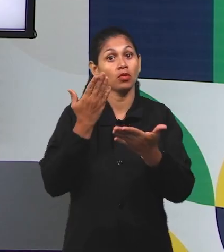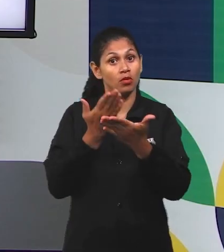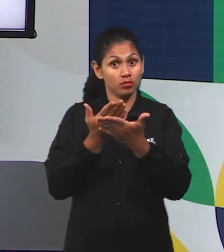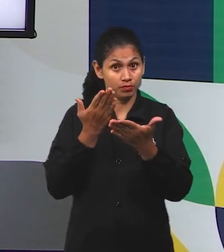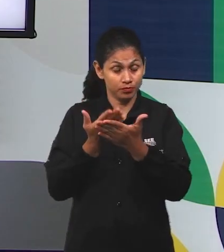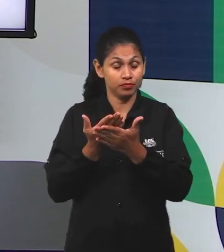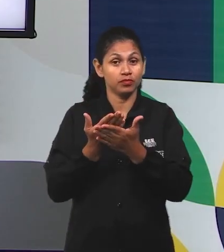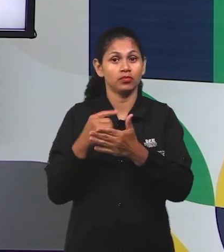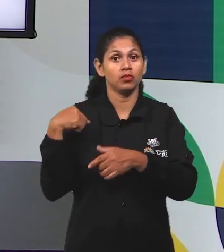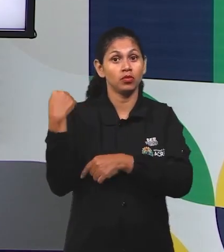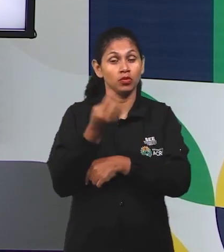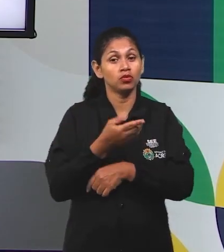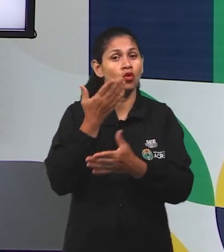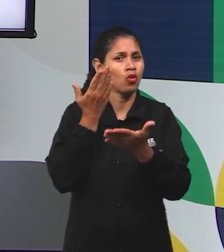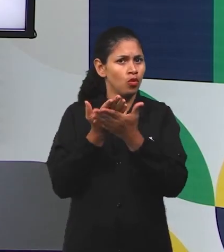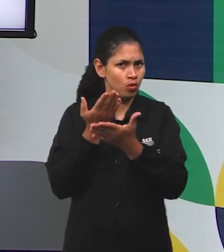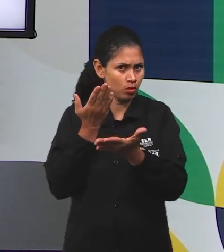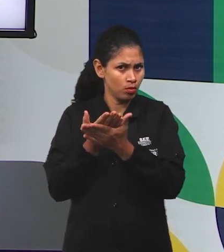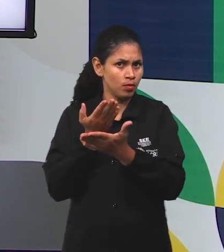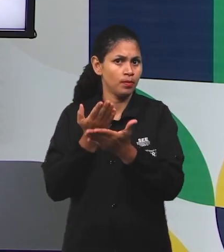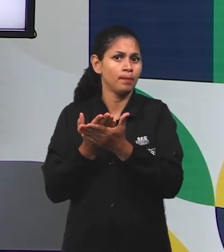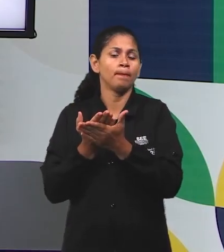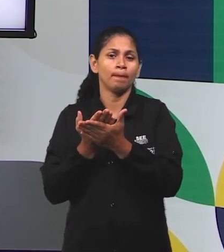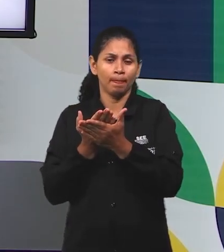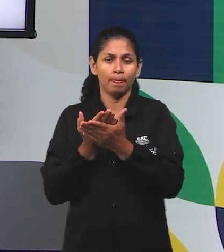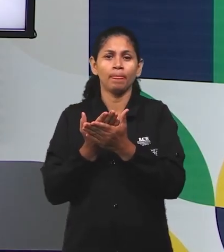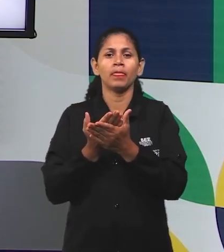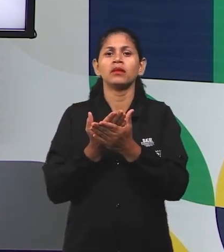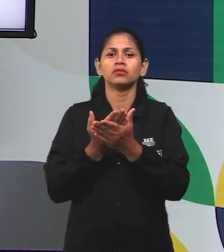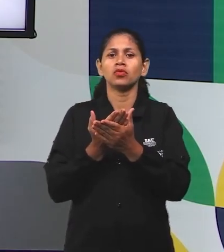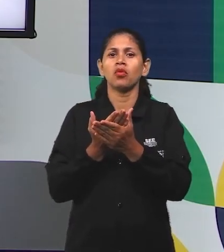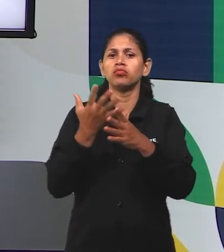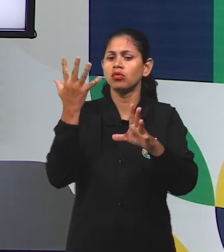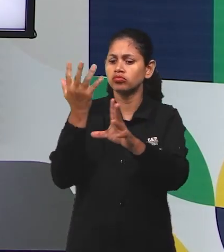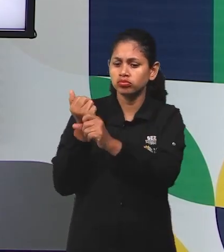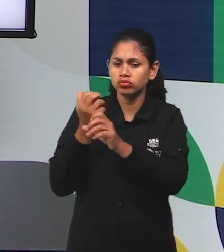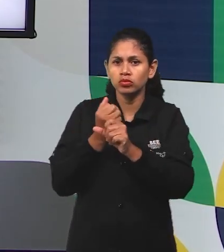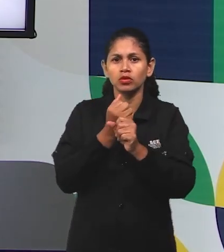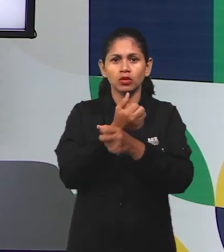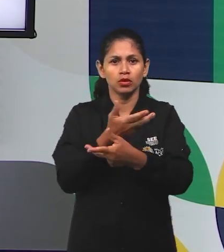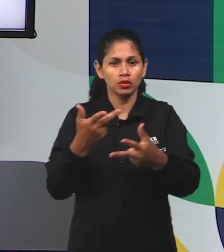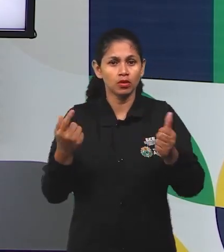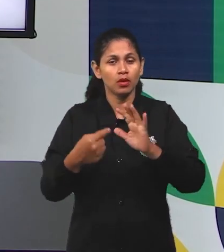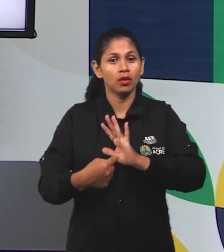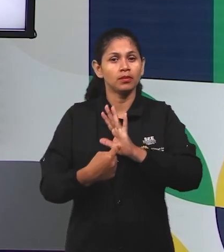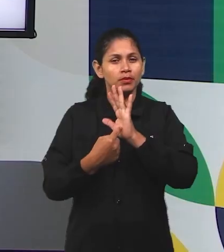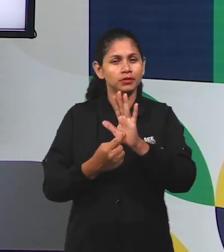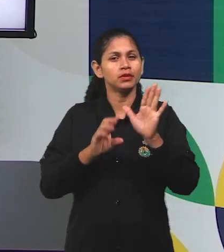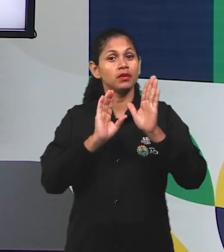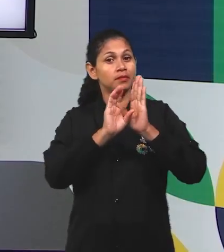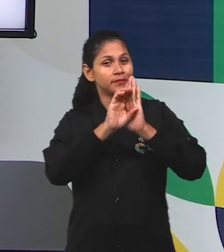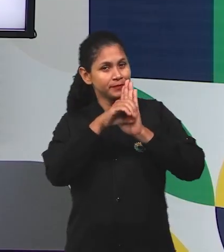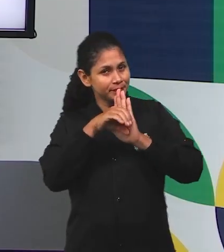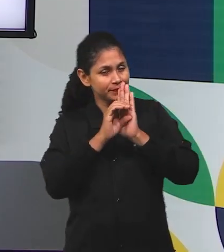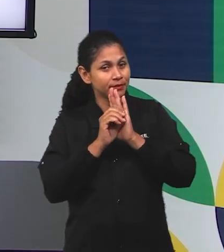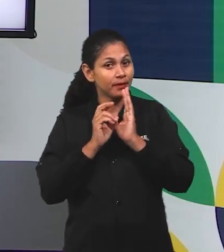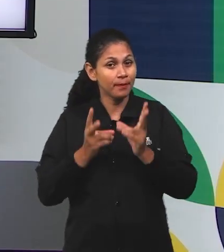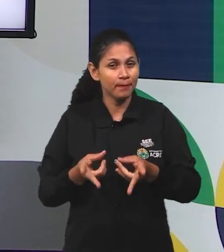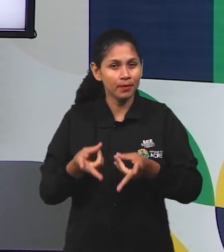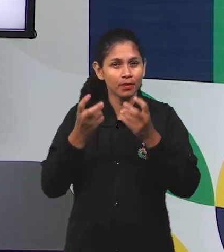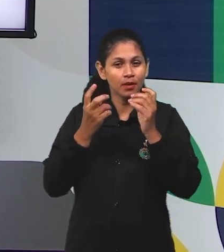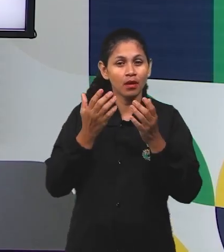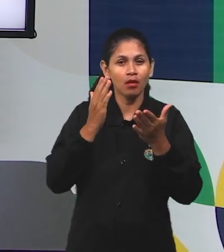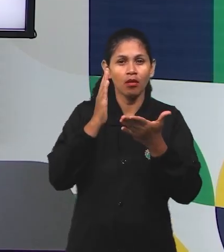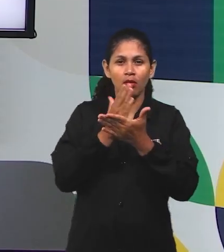aula, nós estudamos aqui, né, sobre grandezas, compreendemos a definição, percebemos que